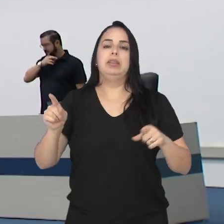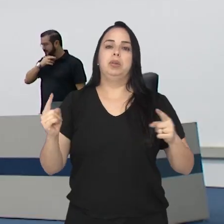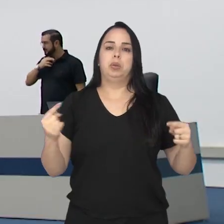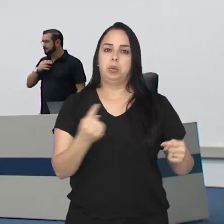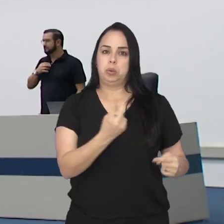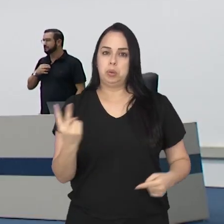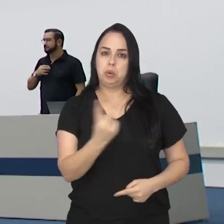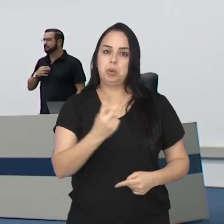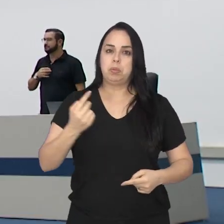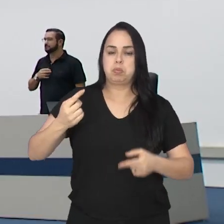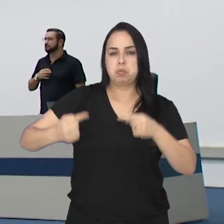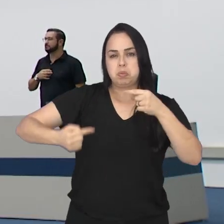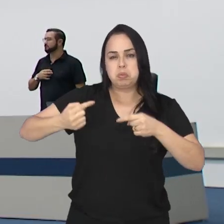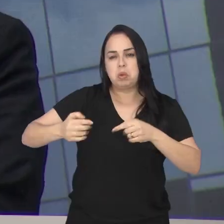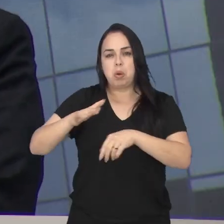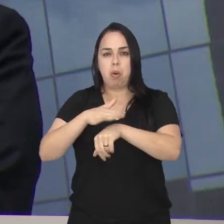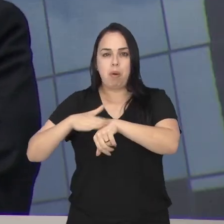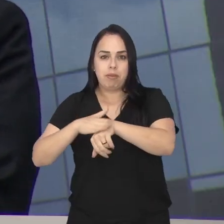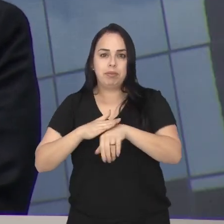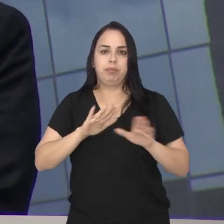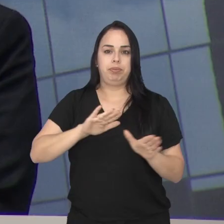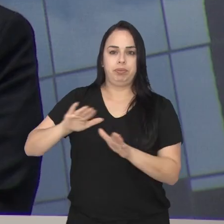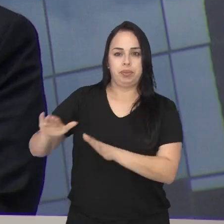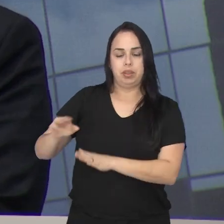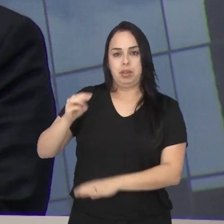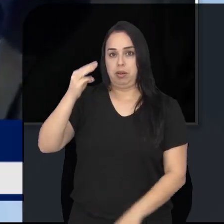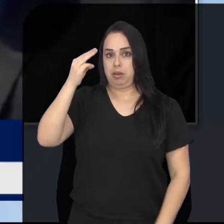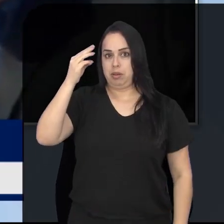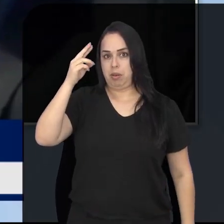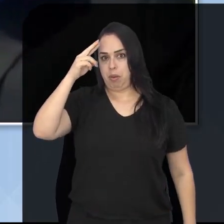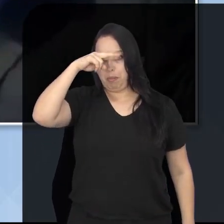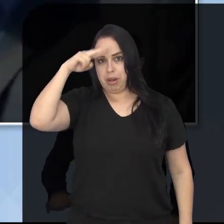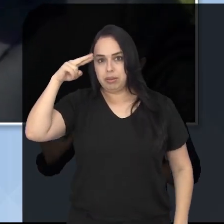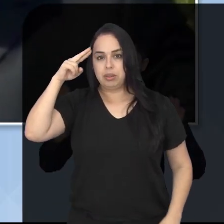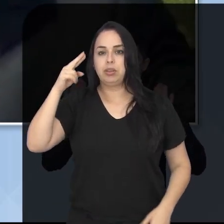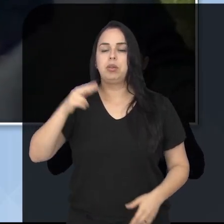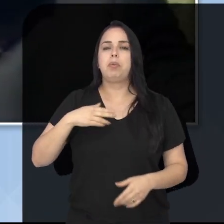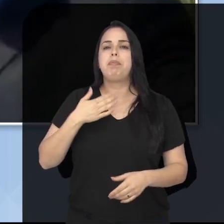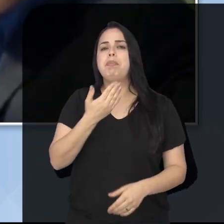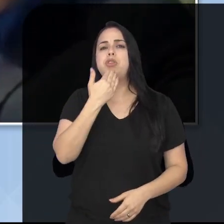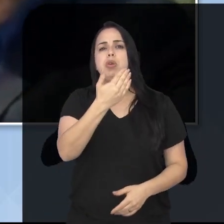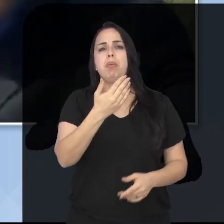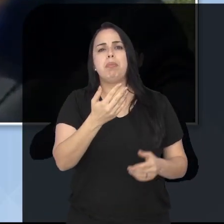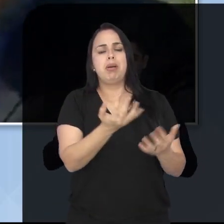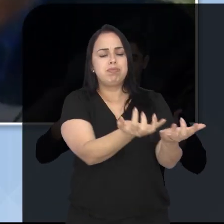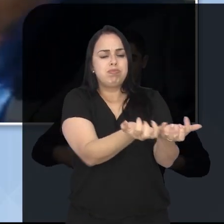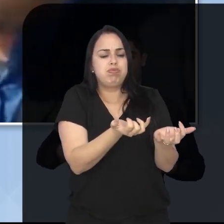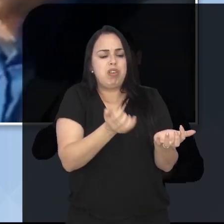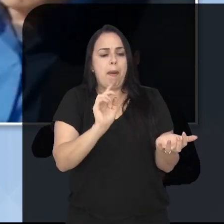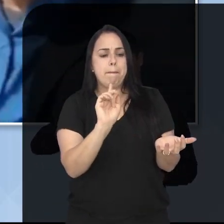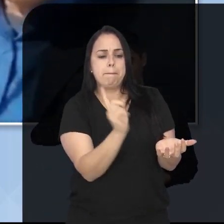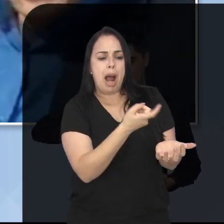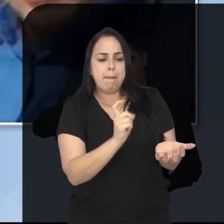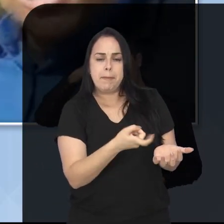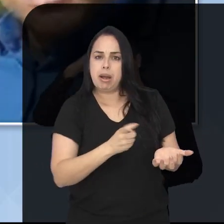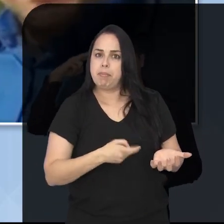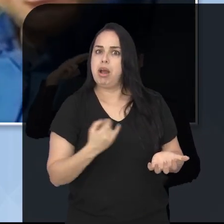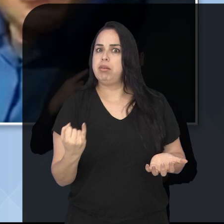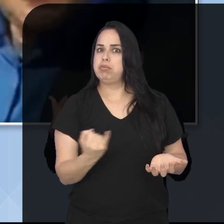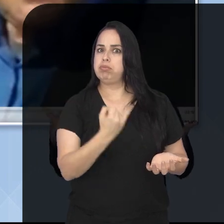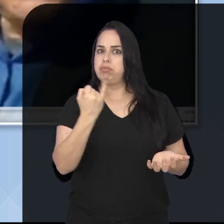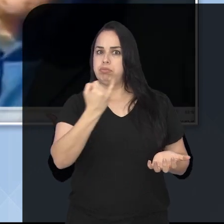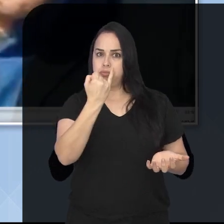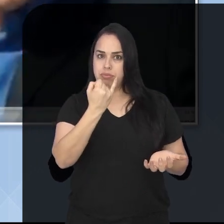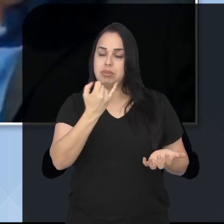no tema da fiscalização Vereador Roberto Chagas cobrou em um vídeo serviços de Capina e manutenção na estrada do Luso